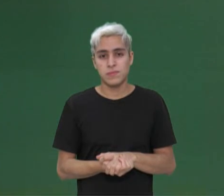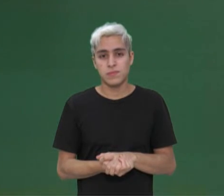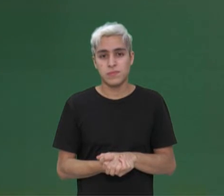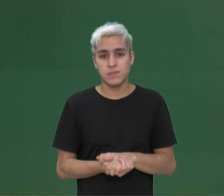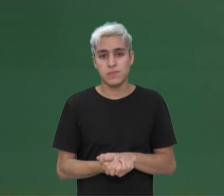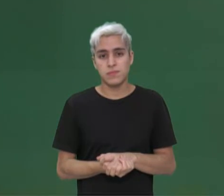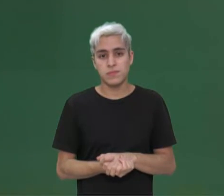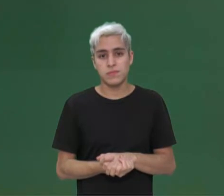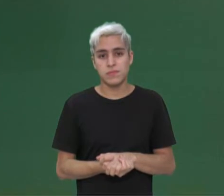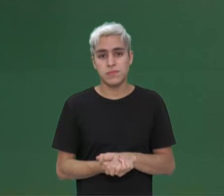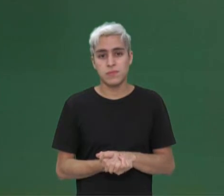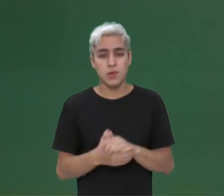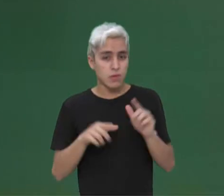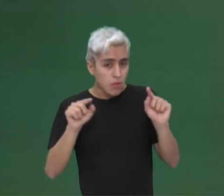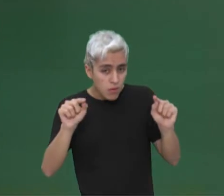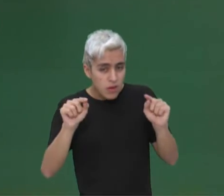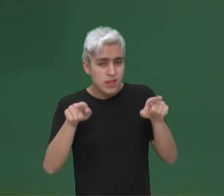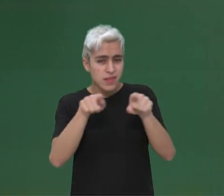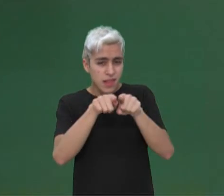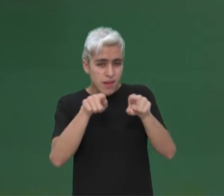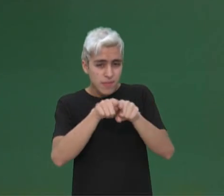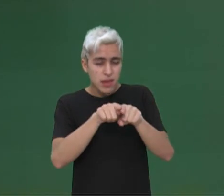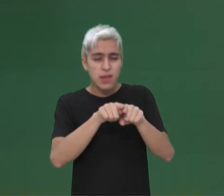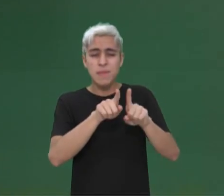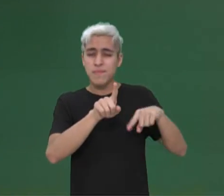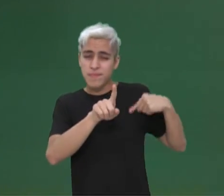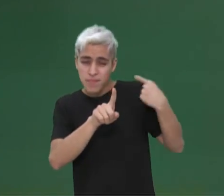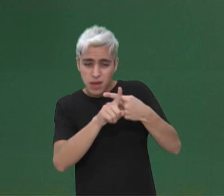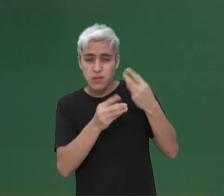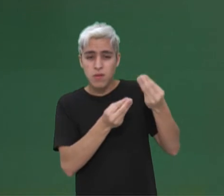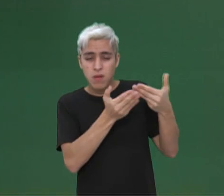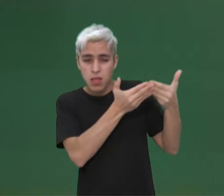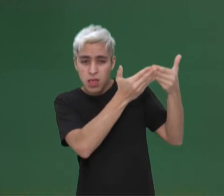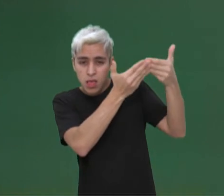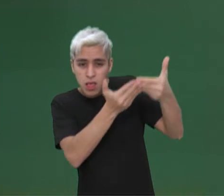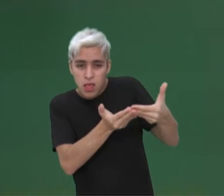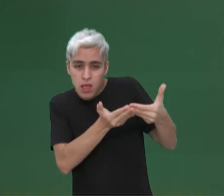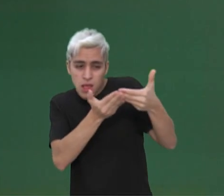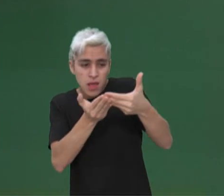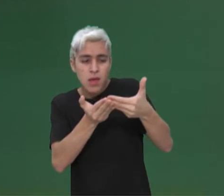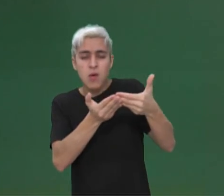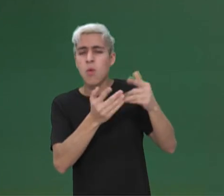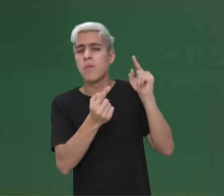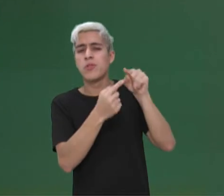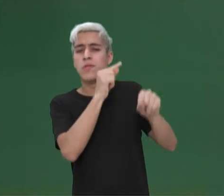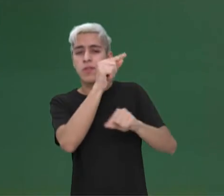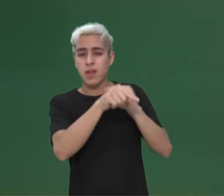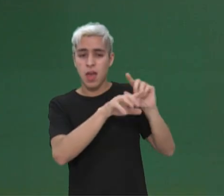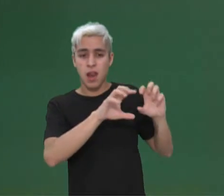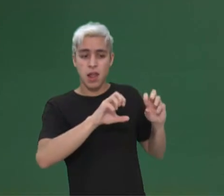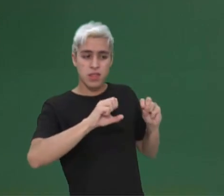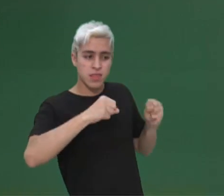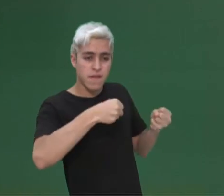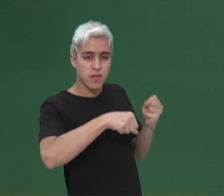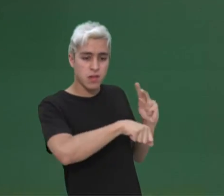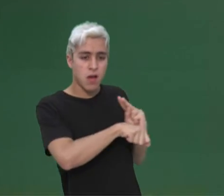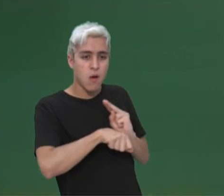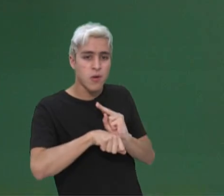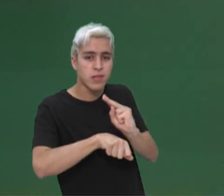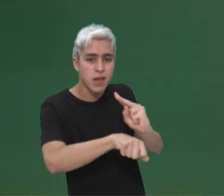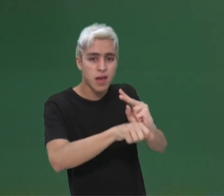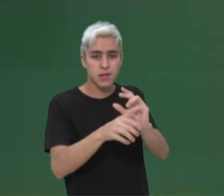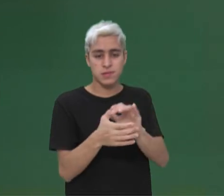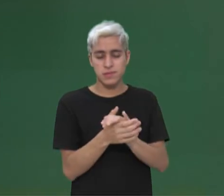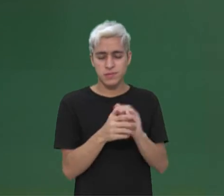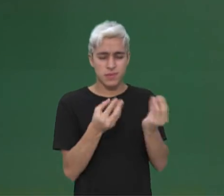Nova Espanha, além das capitanias gerais com mais função de defesa. A mão de obra escrava indígena,